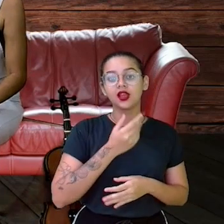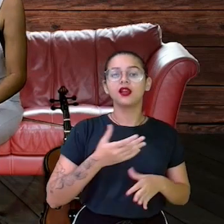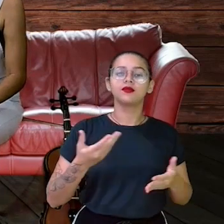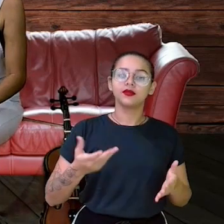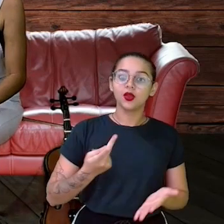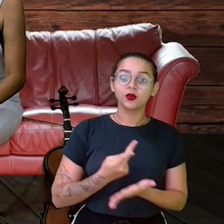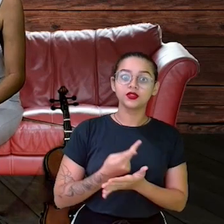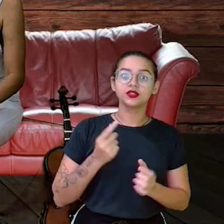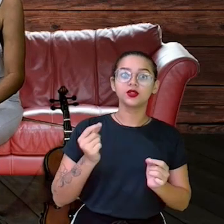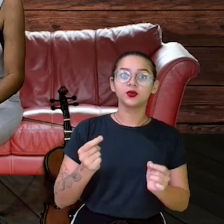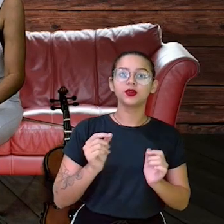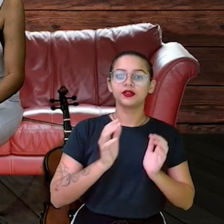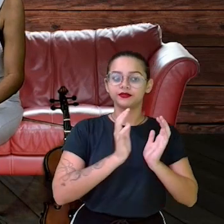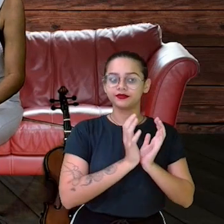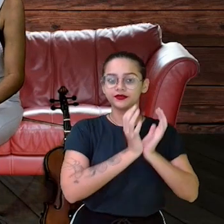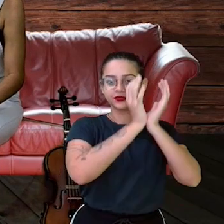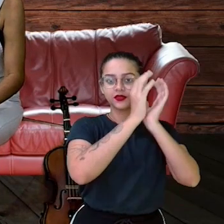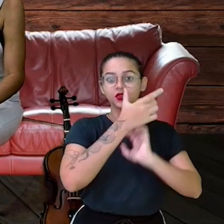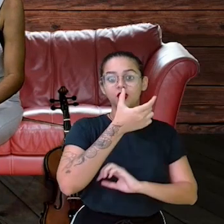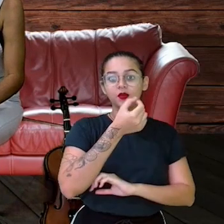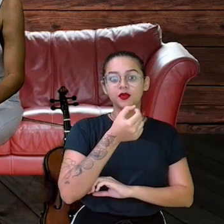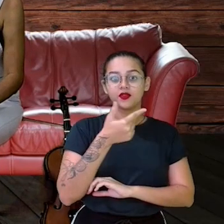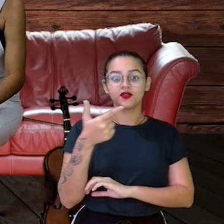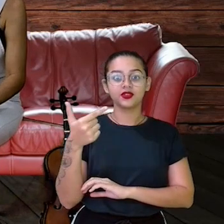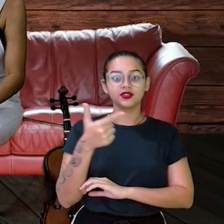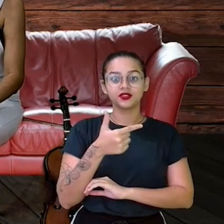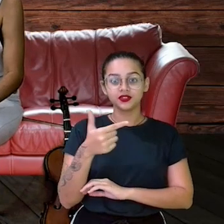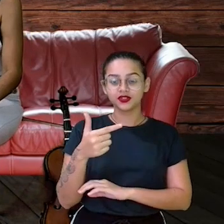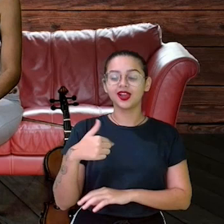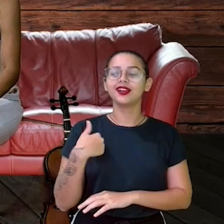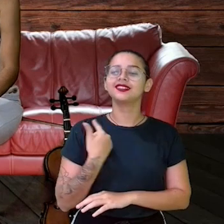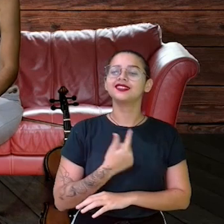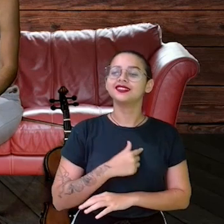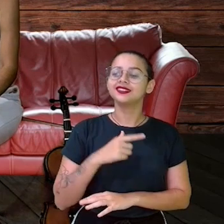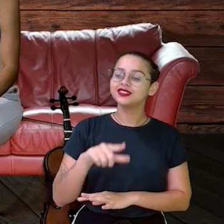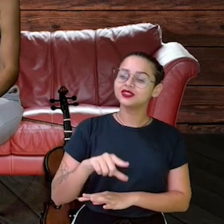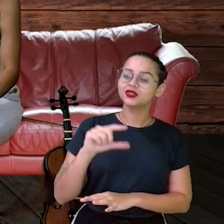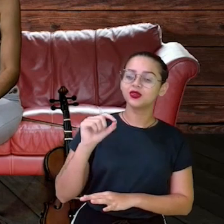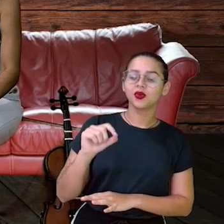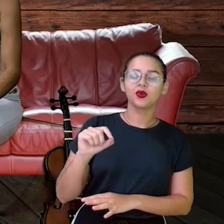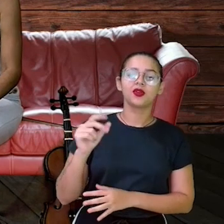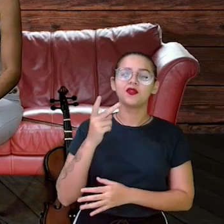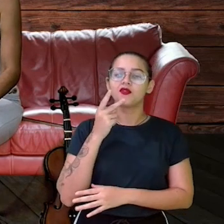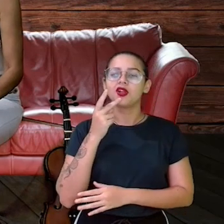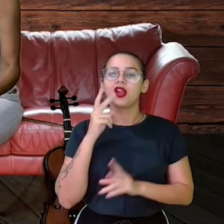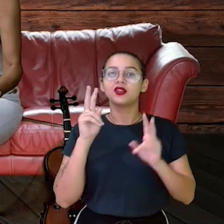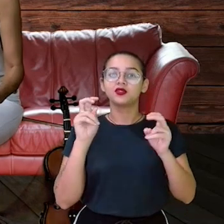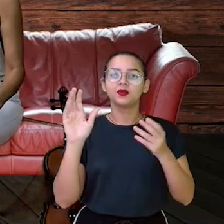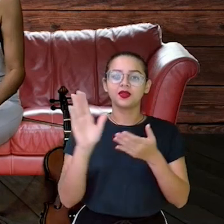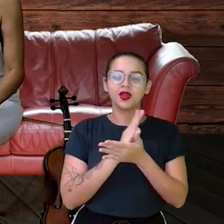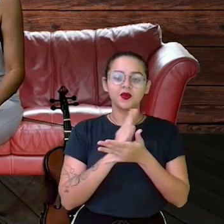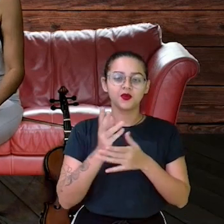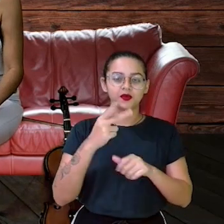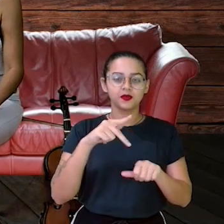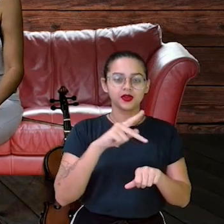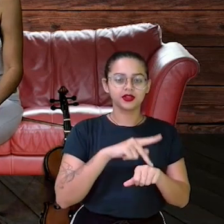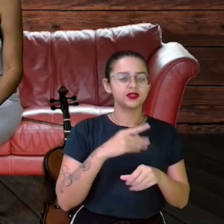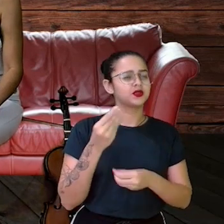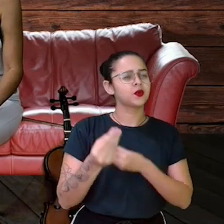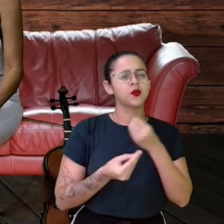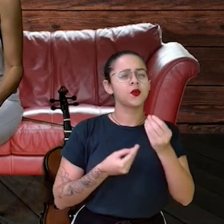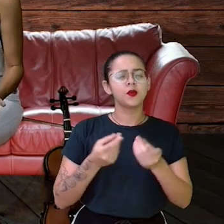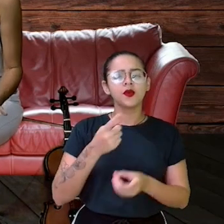a Copa 2022. E a gente escolheu aí falar sobre alguns países. Como será que esses países